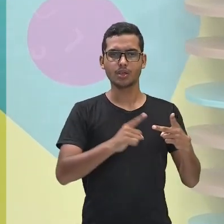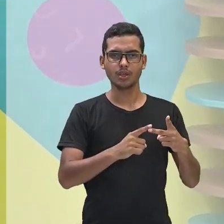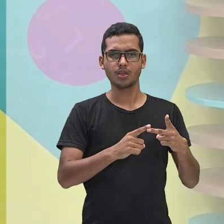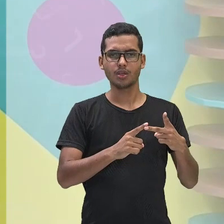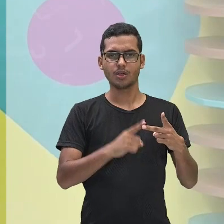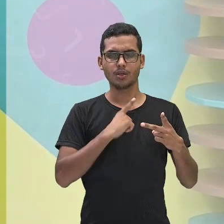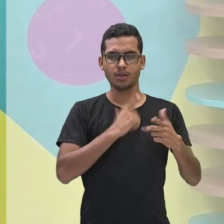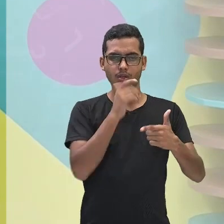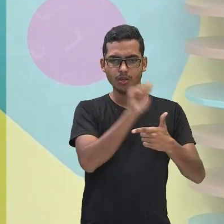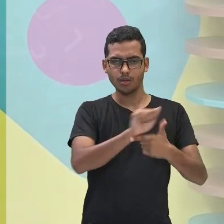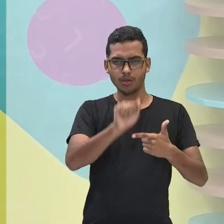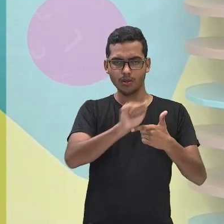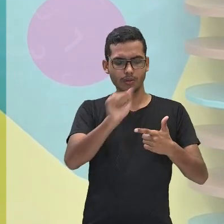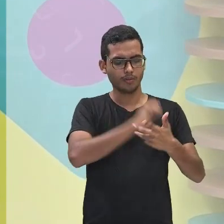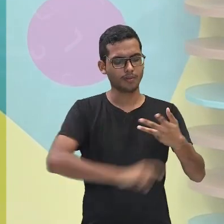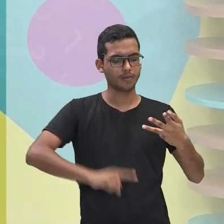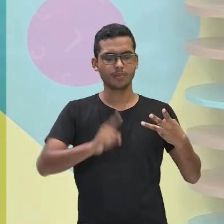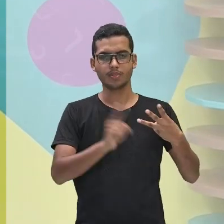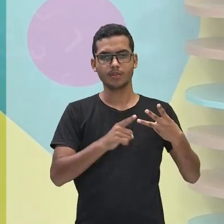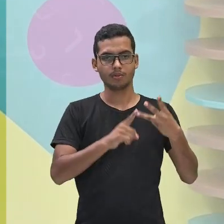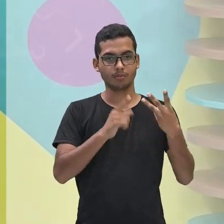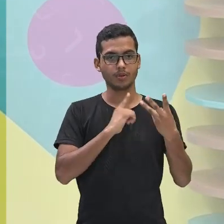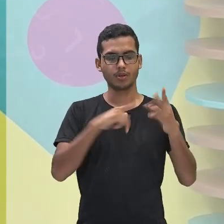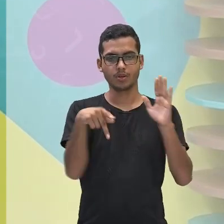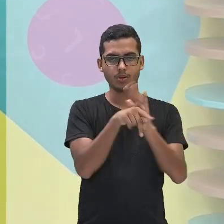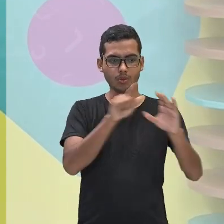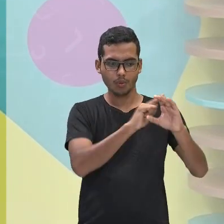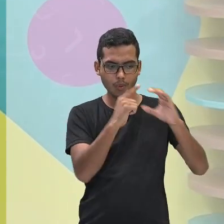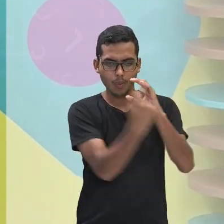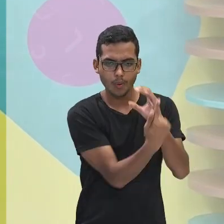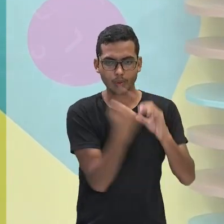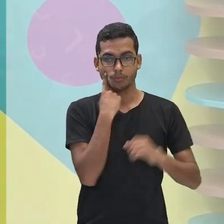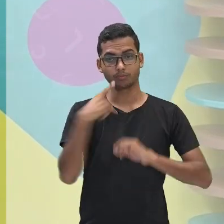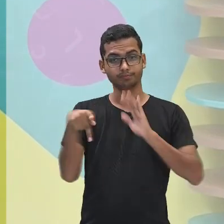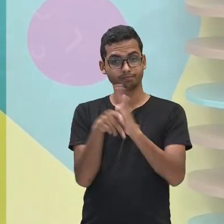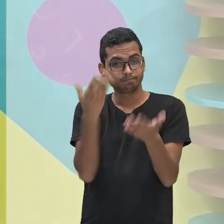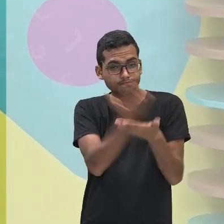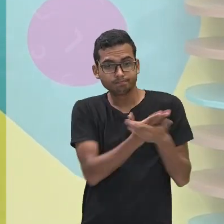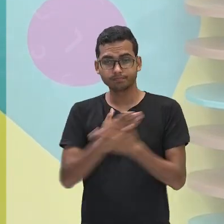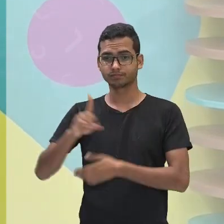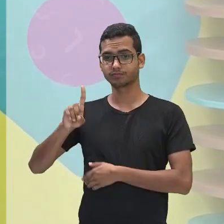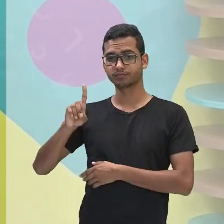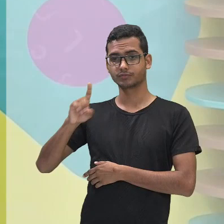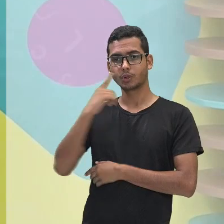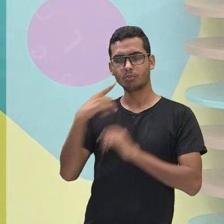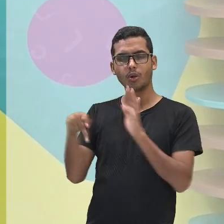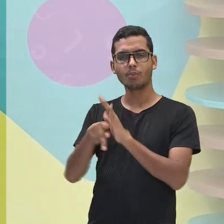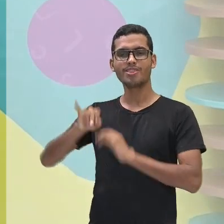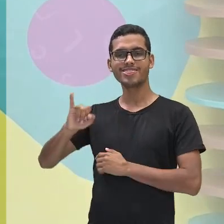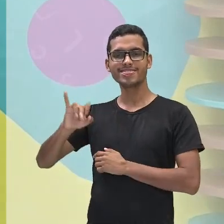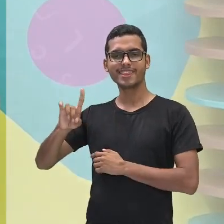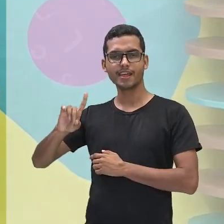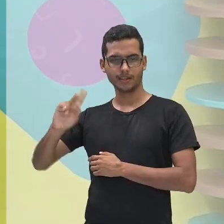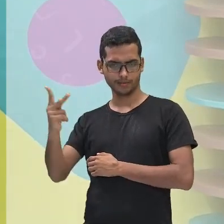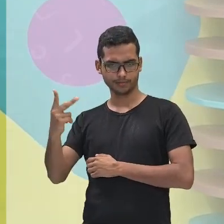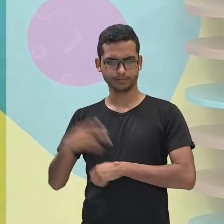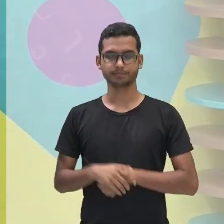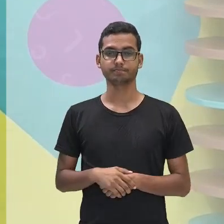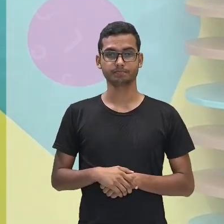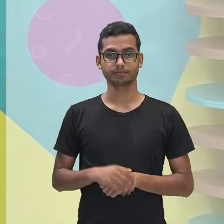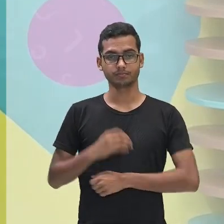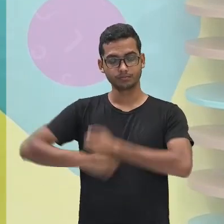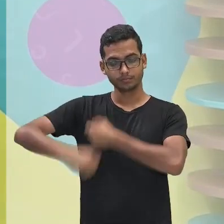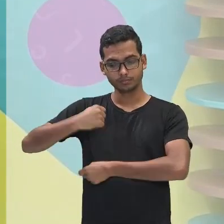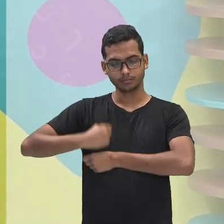Estão estudando o Índice de Desenvolvimento Humano, mais conhecido como IDH. Em 2010, houve uma troca na